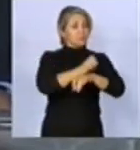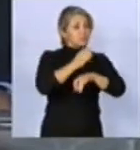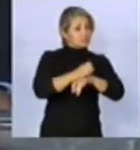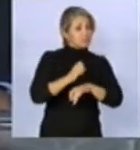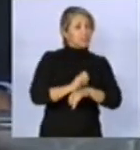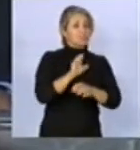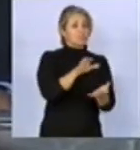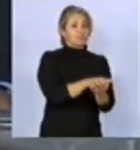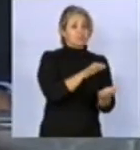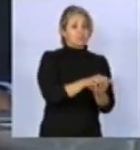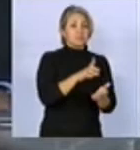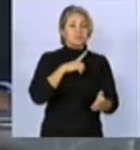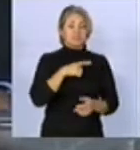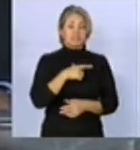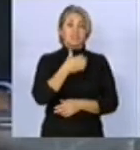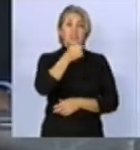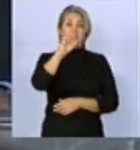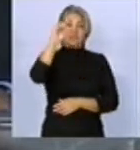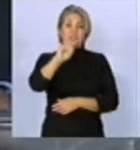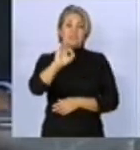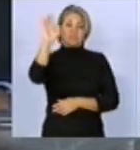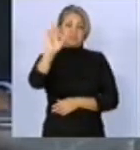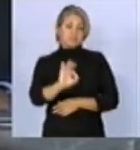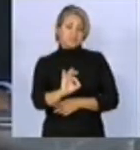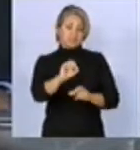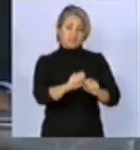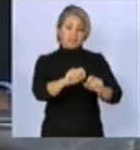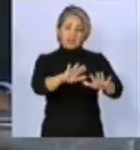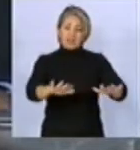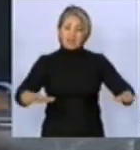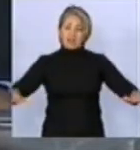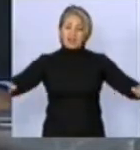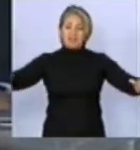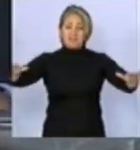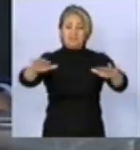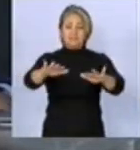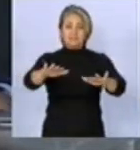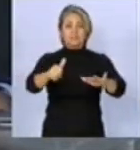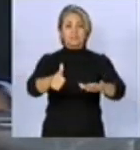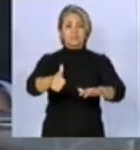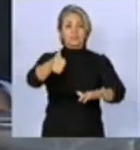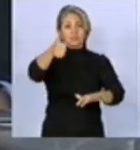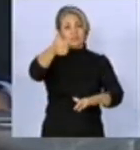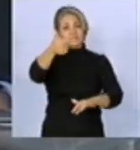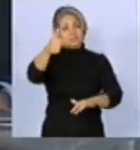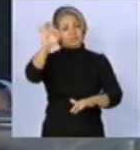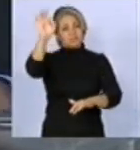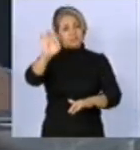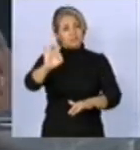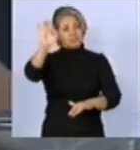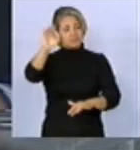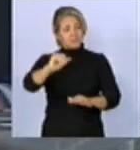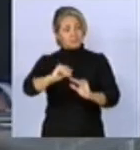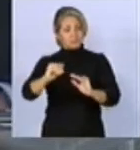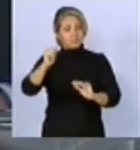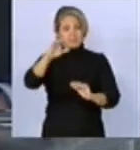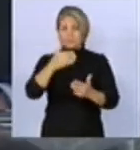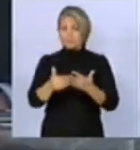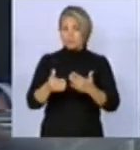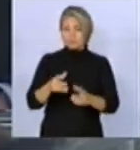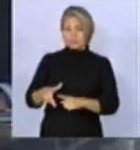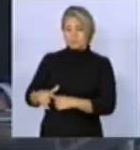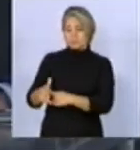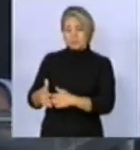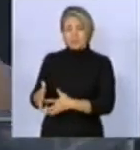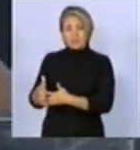noventa porcento de sua área com topografia acima de doze por cento que enviava para qualquer máquina existentes hoje